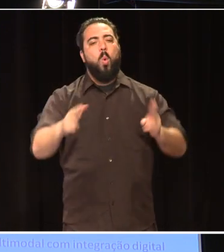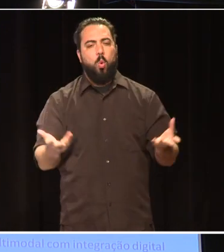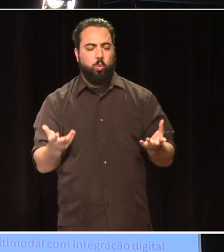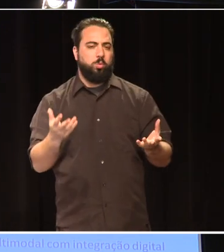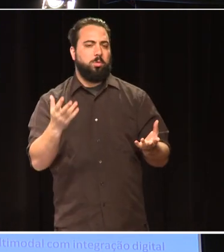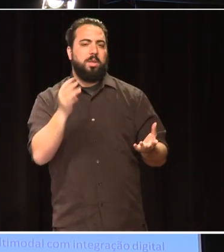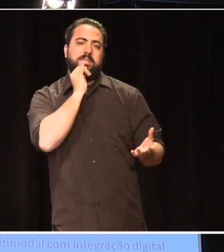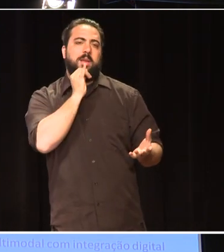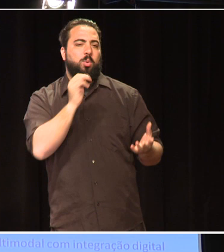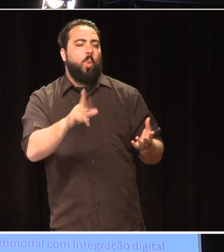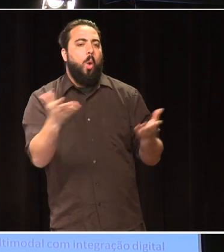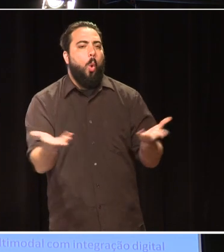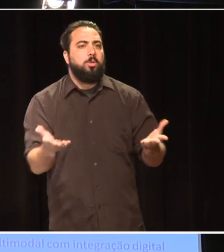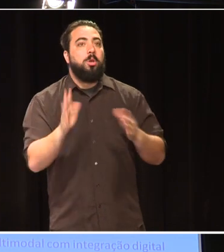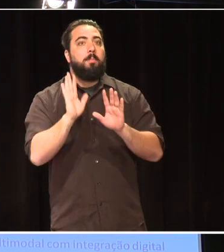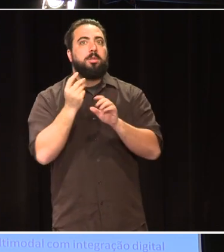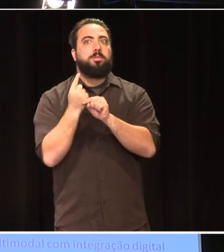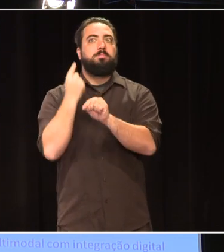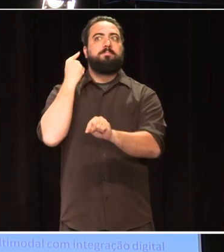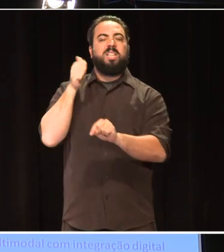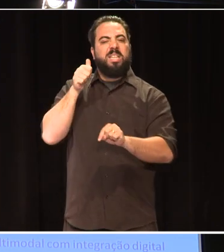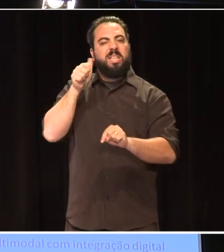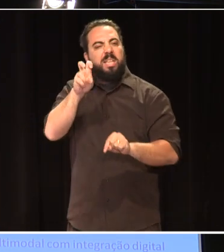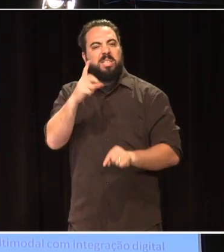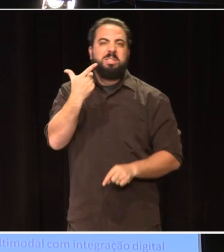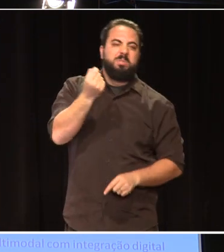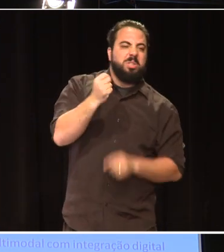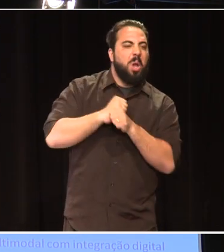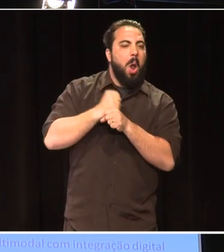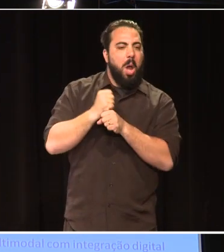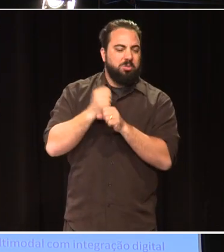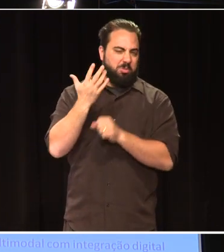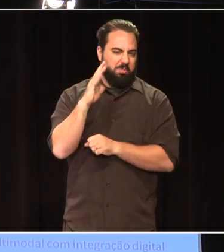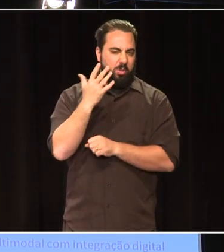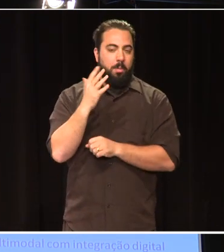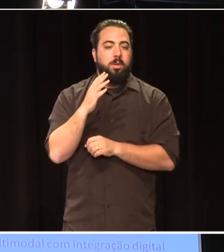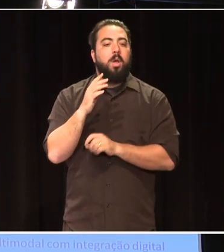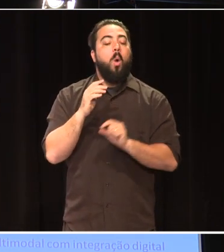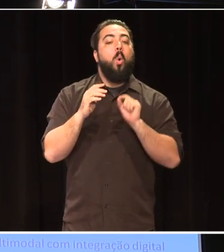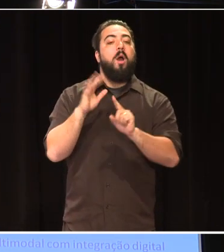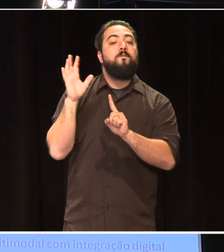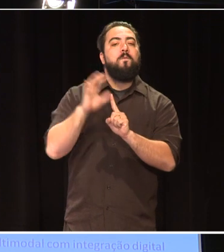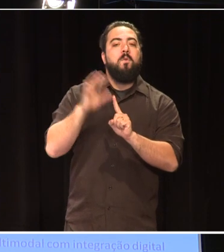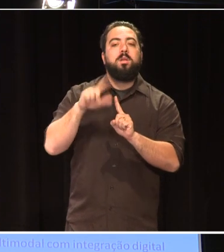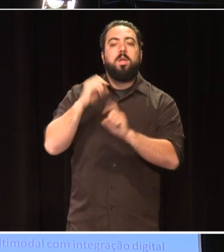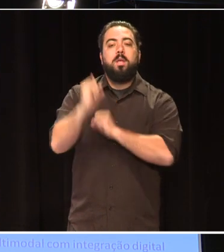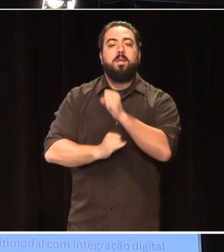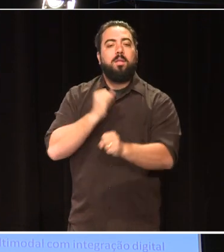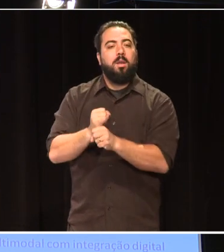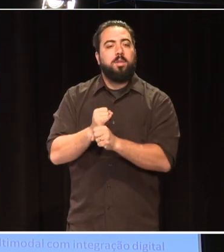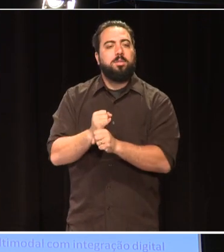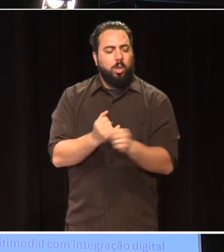hoje, mas assim, vamos dizer, há 15, 20 anos atrás, o medo da internet, o que essa internet vai fazer, né, com